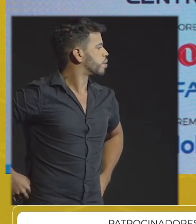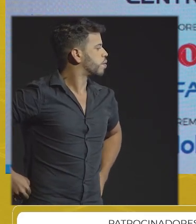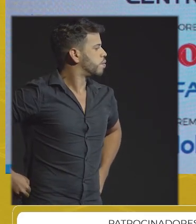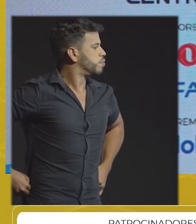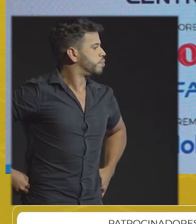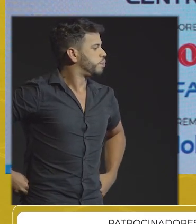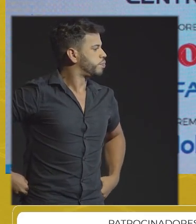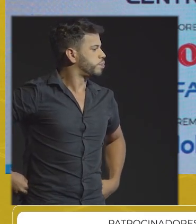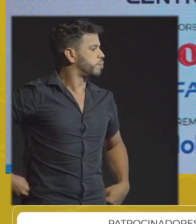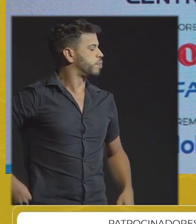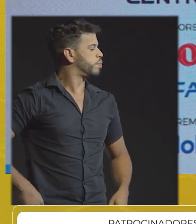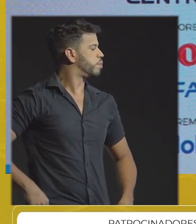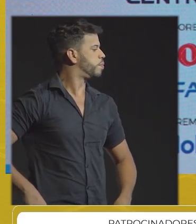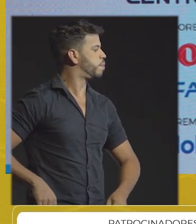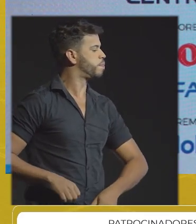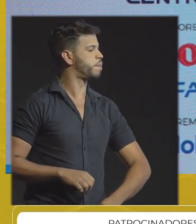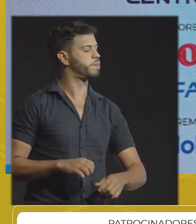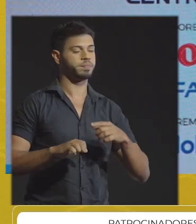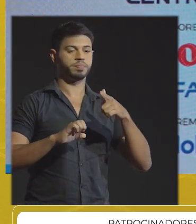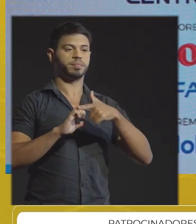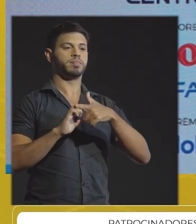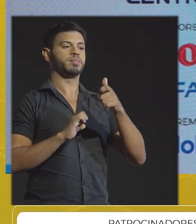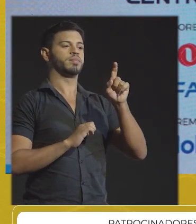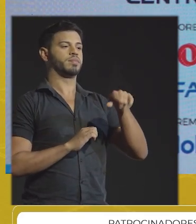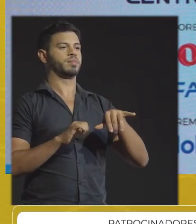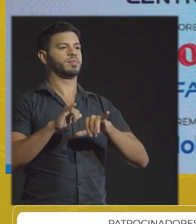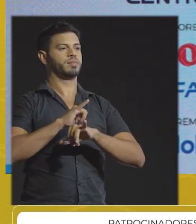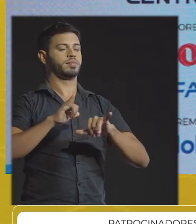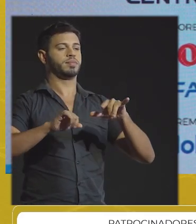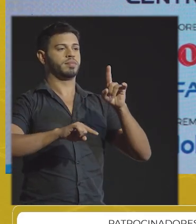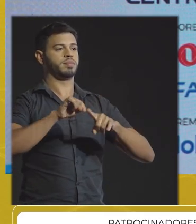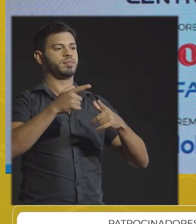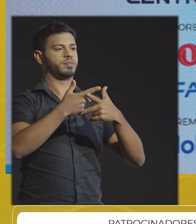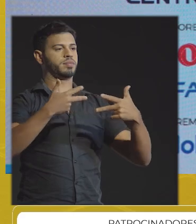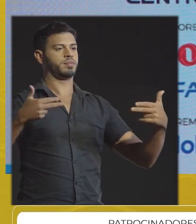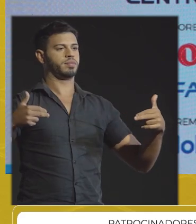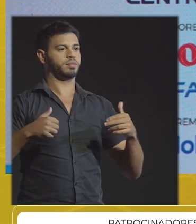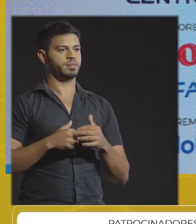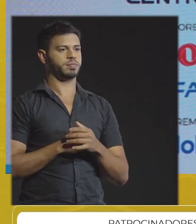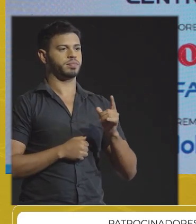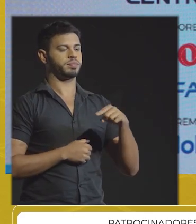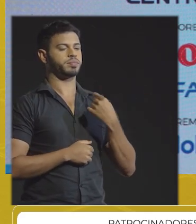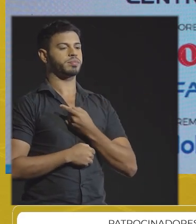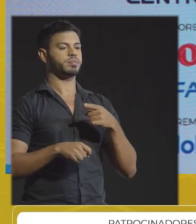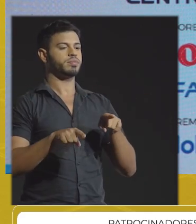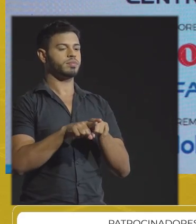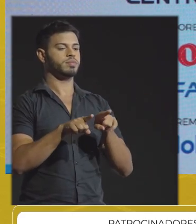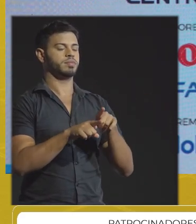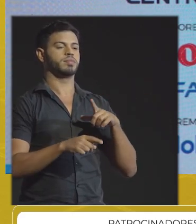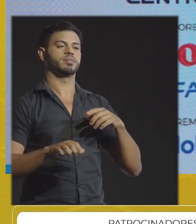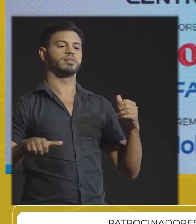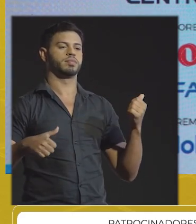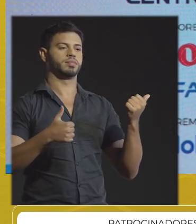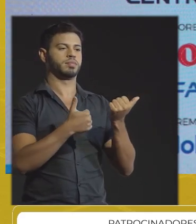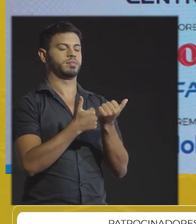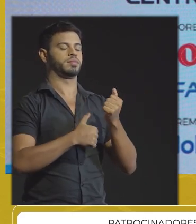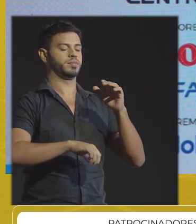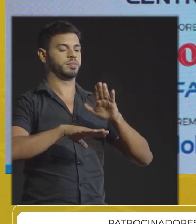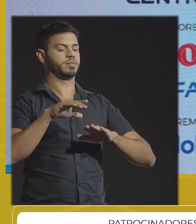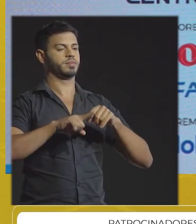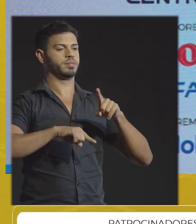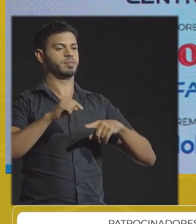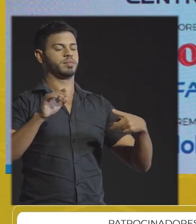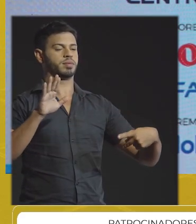pessoal ela além de ser uma distribuidora de equipamentos fotovoltaicos a gente também tem um braço de construção de